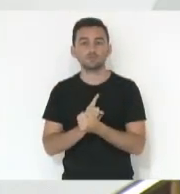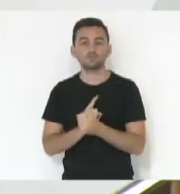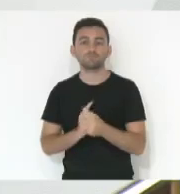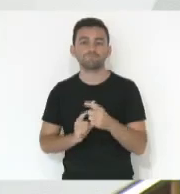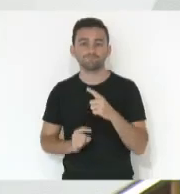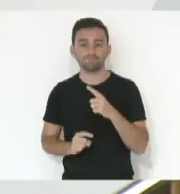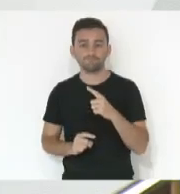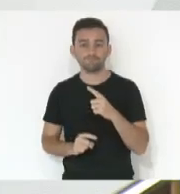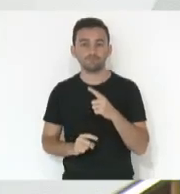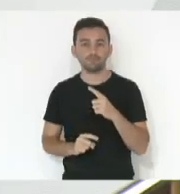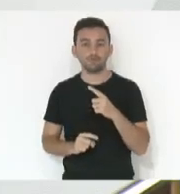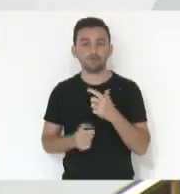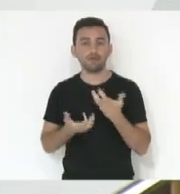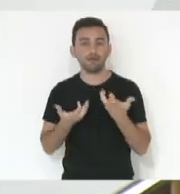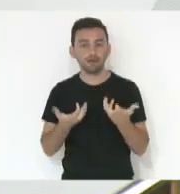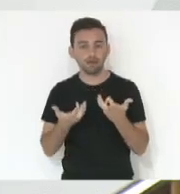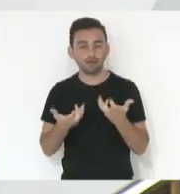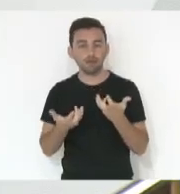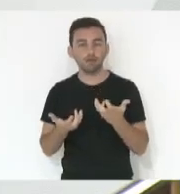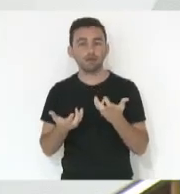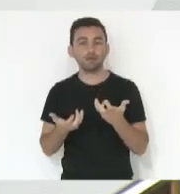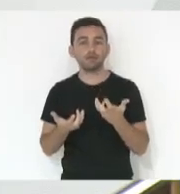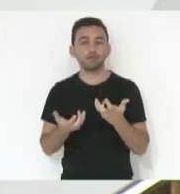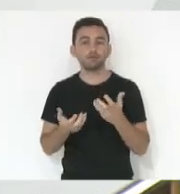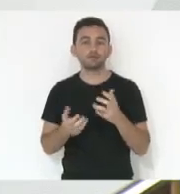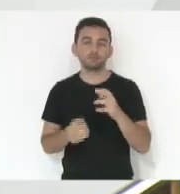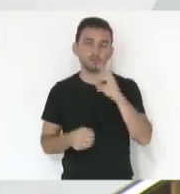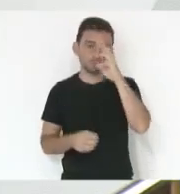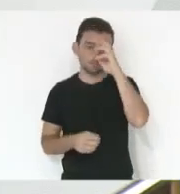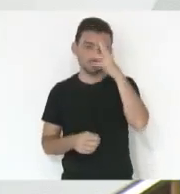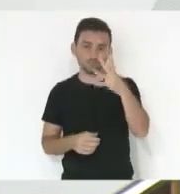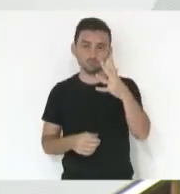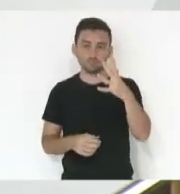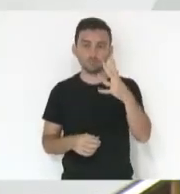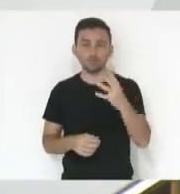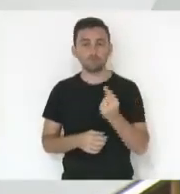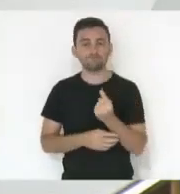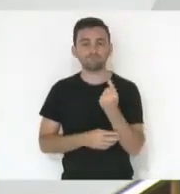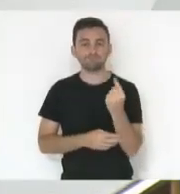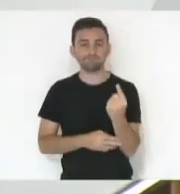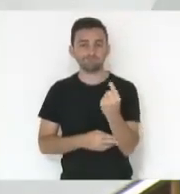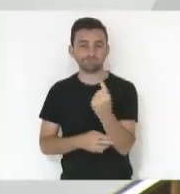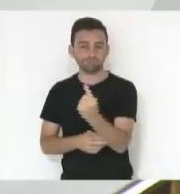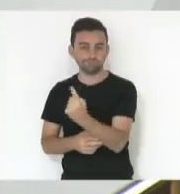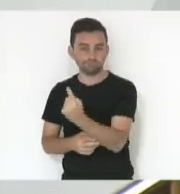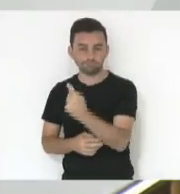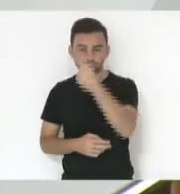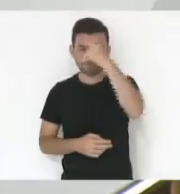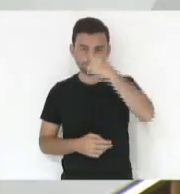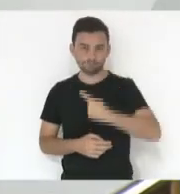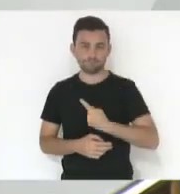alimenta e que se busca soluções individuais